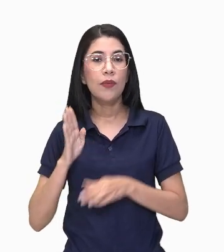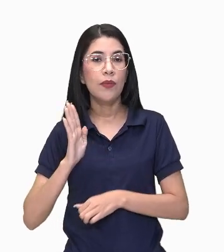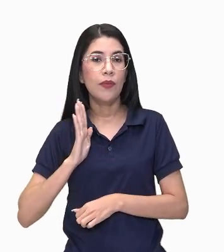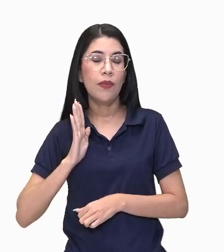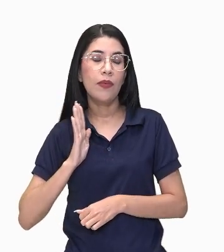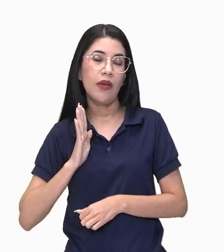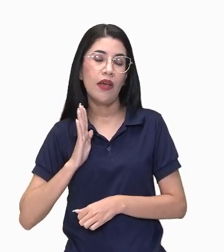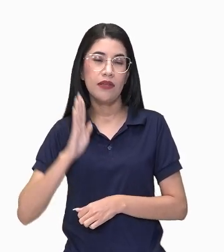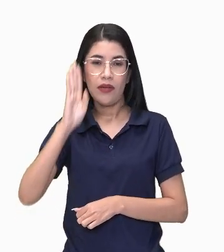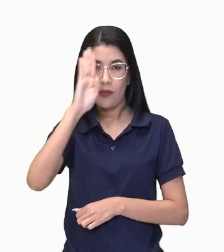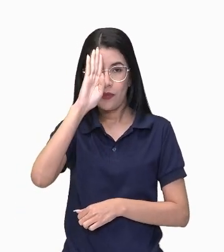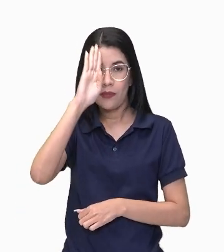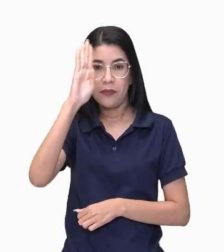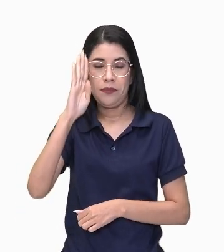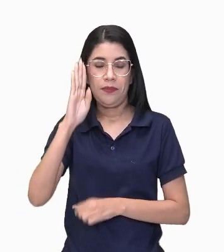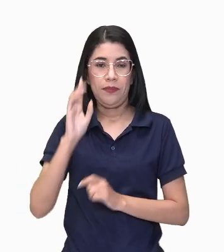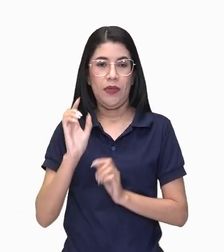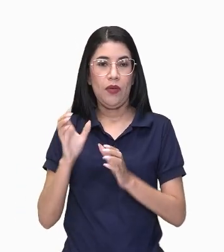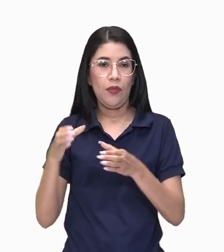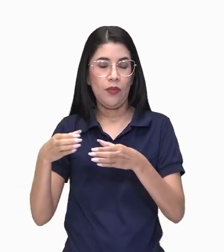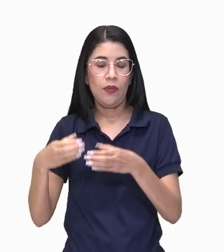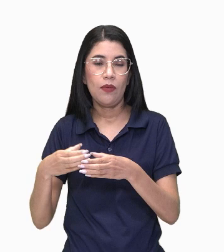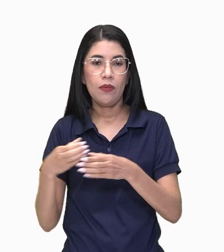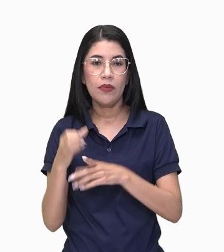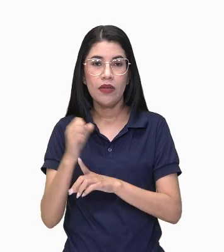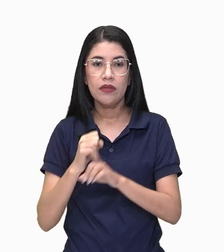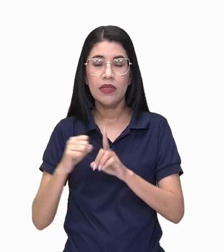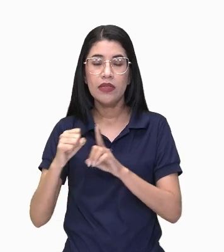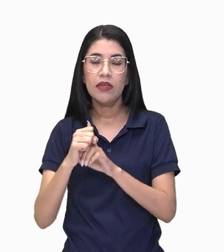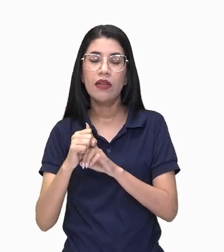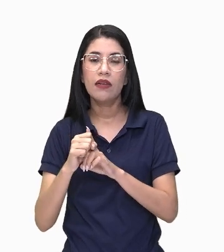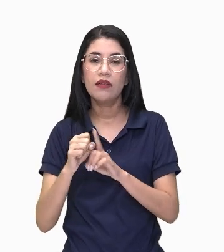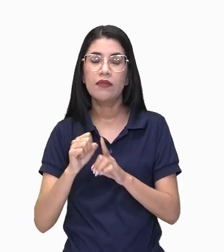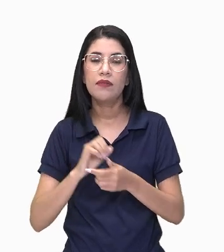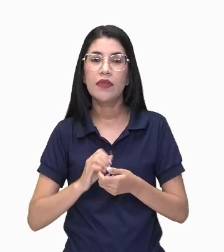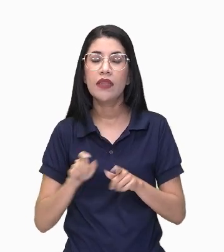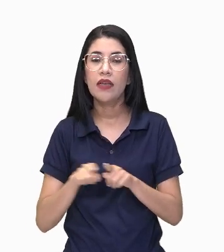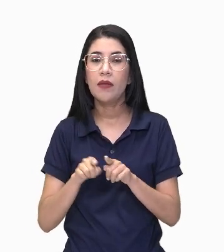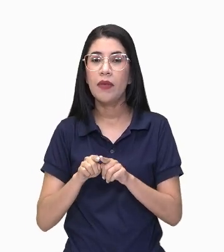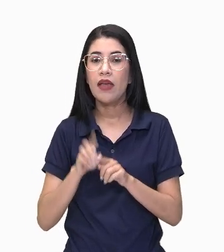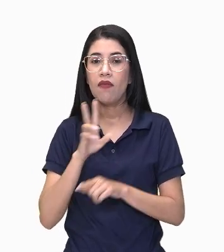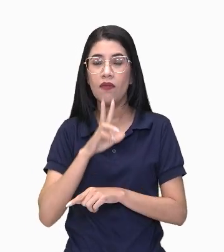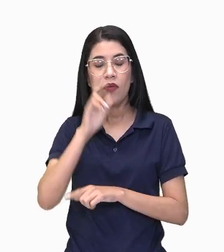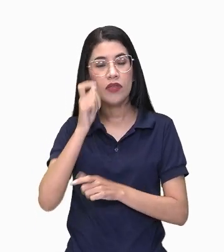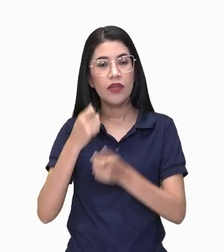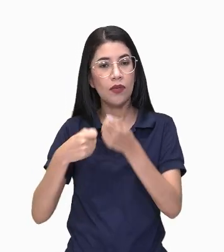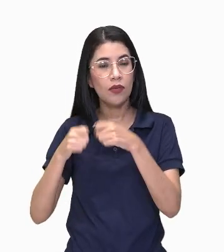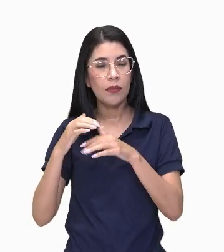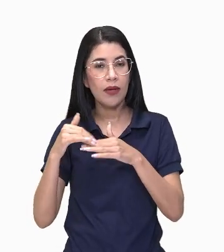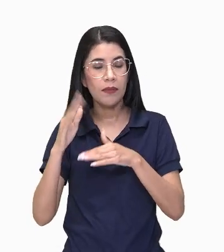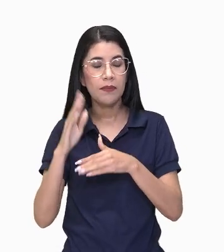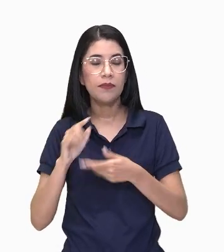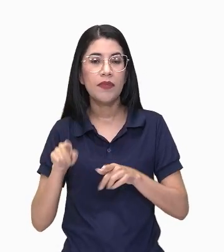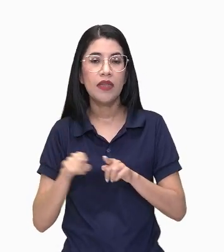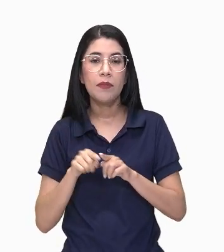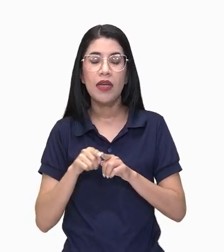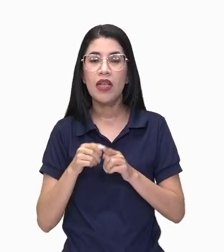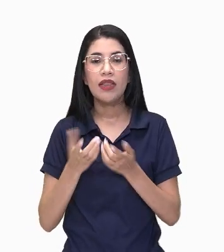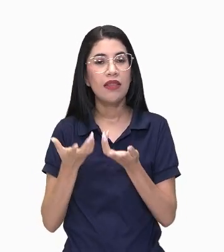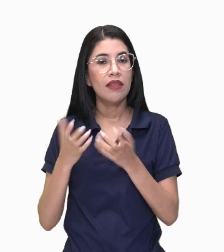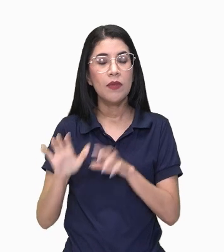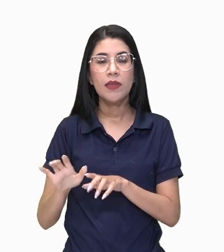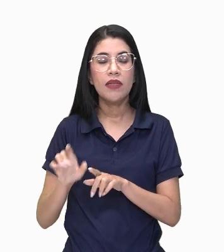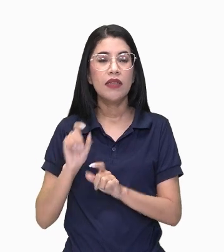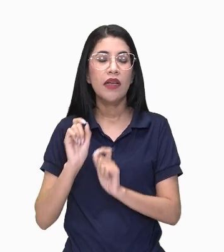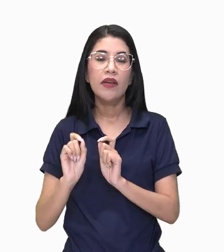era a principal força econômica daquele momento, ela não tolerava alguma dos princípios